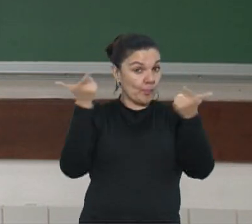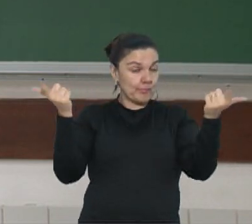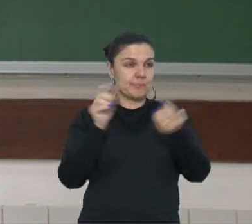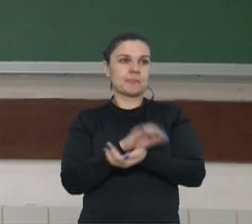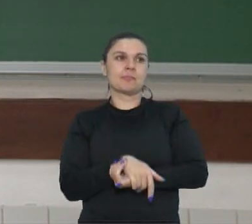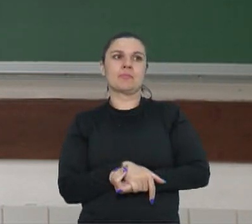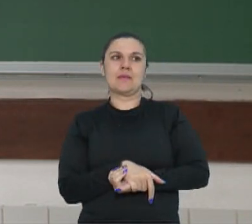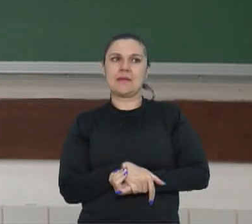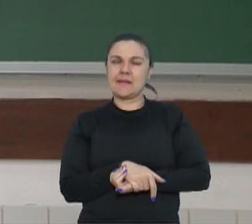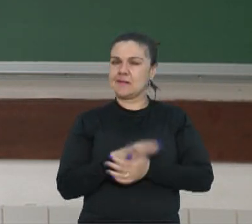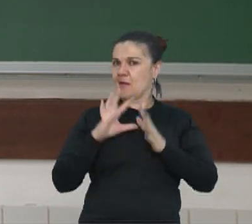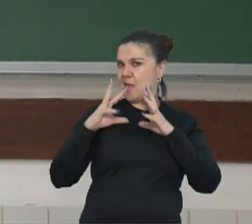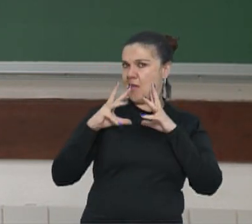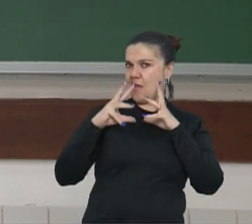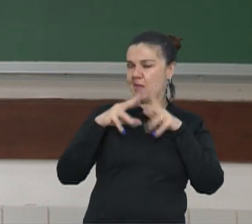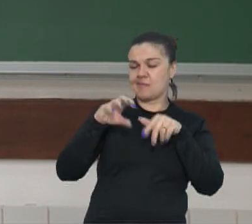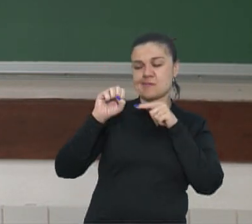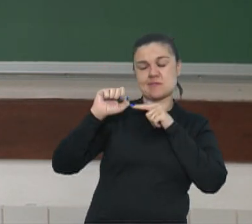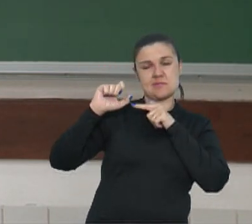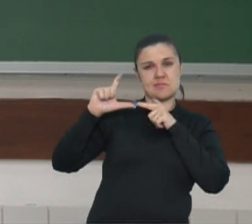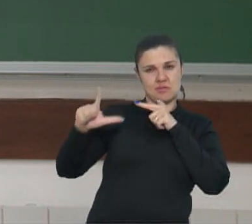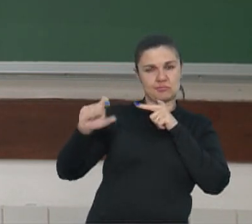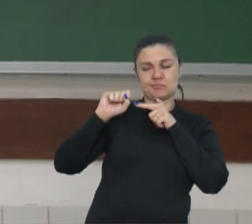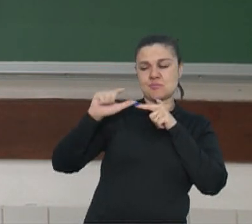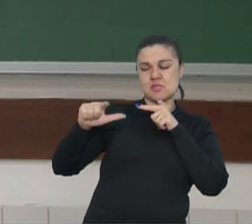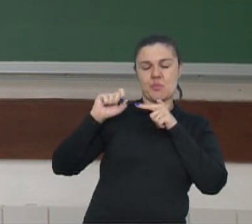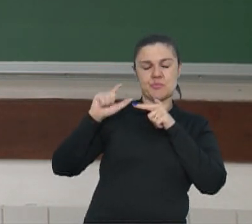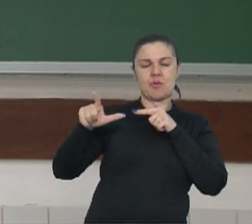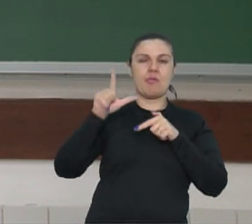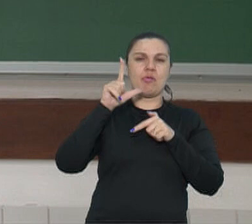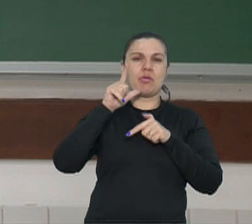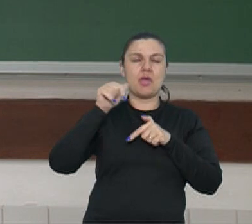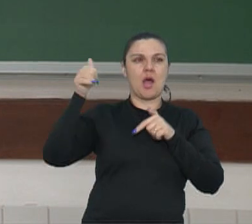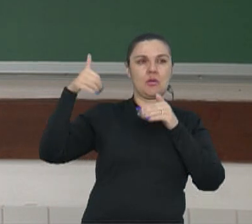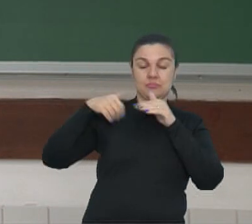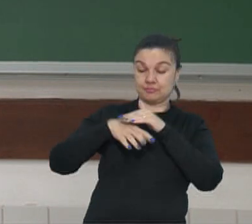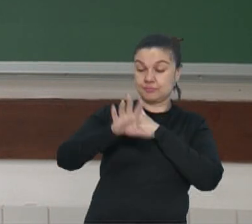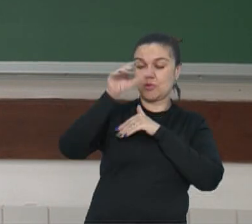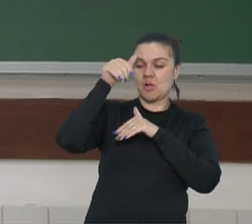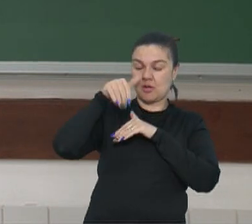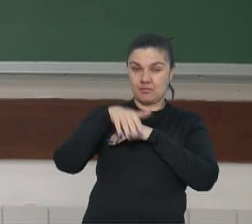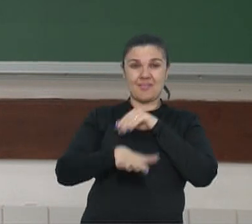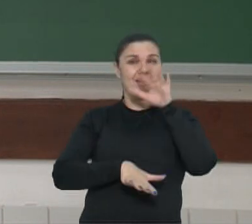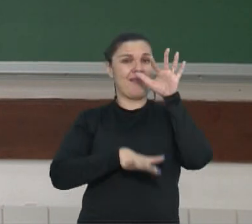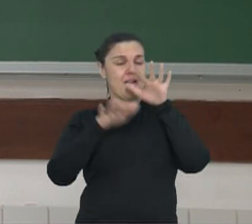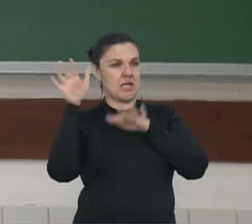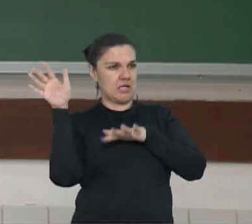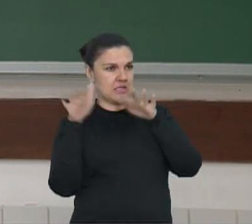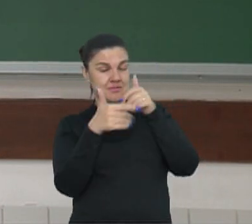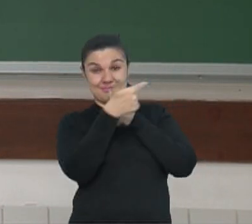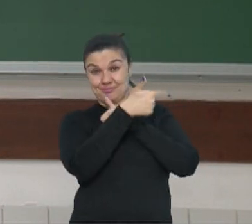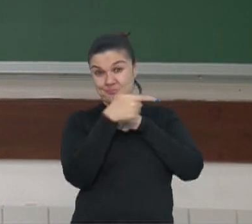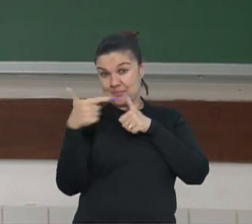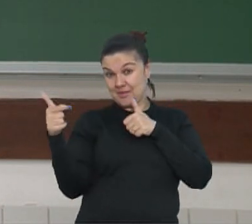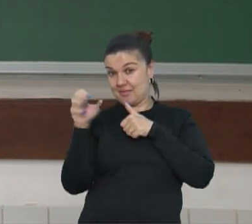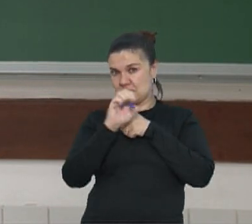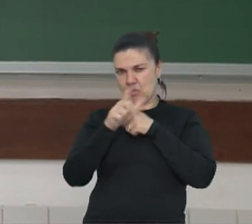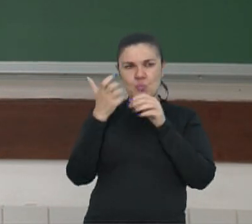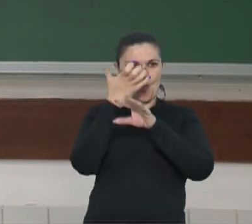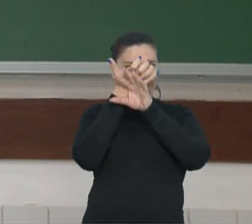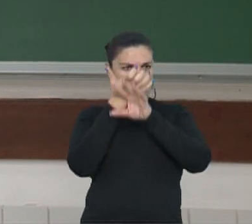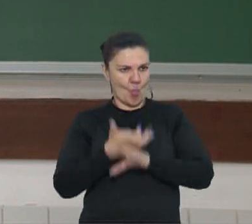caverna, aquilo ali era repleto de sais. E com o tempo a água dos rios foi levando. Raramente você tem uma caverna que seja